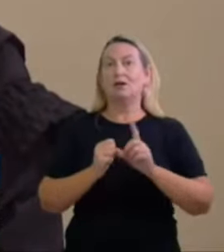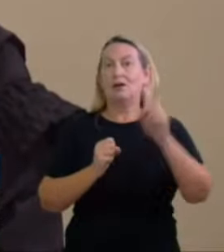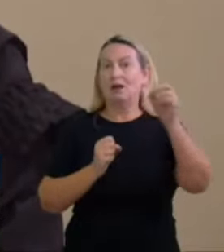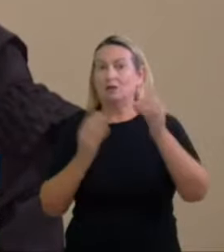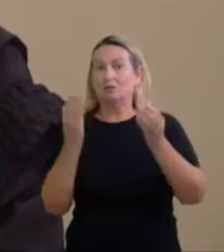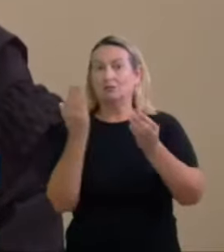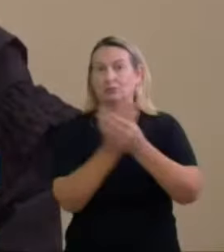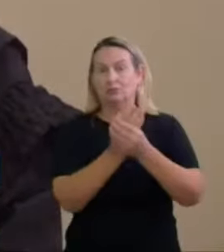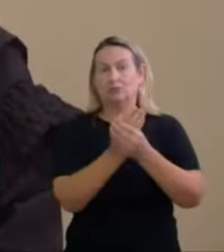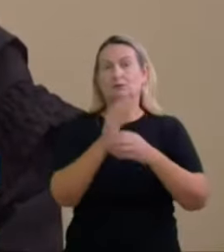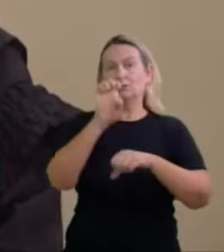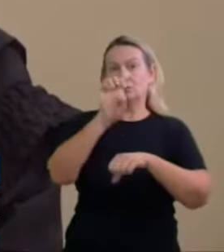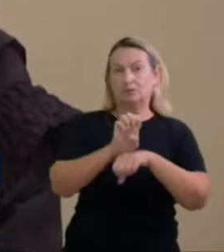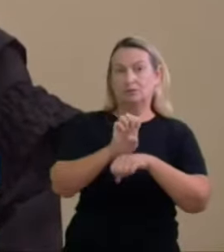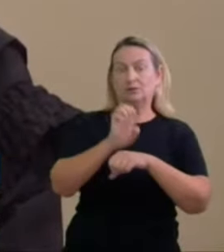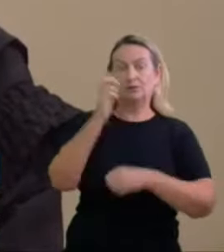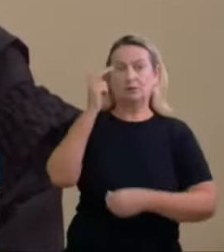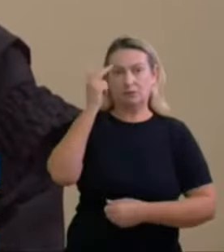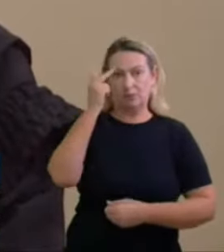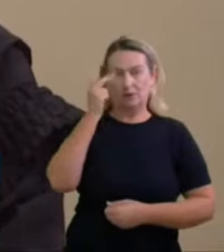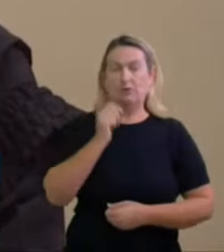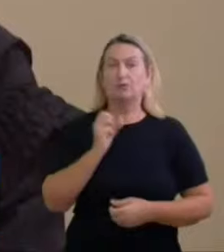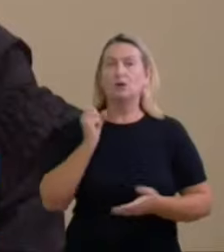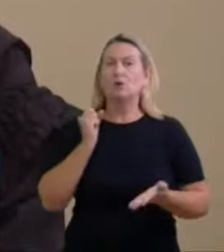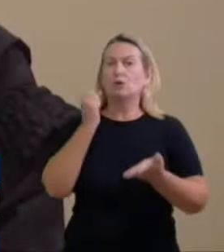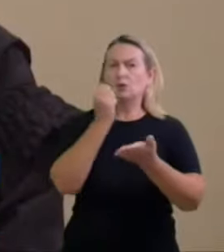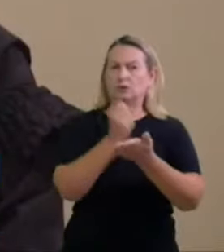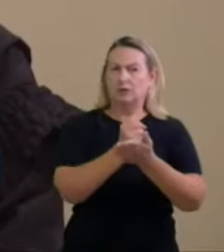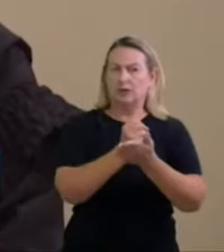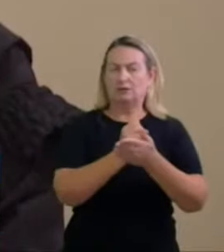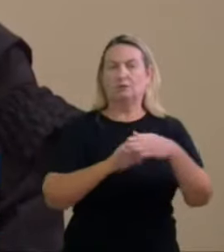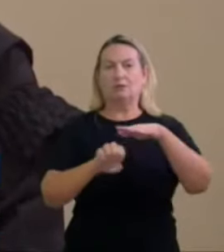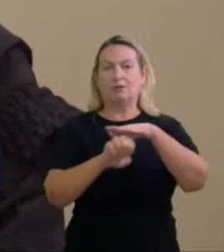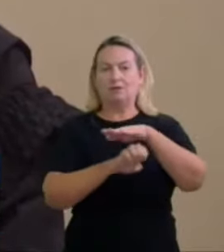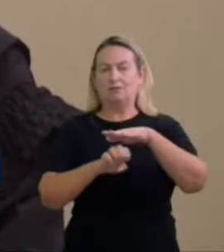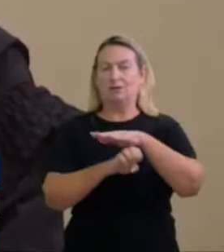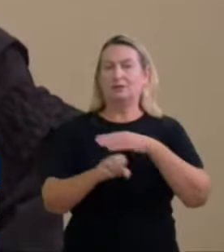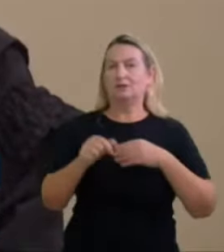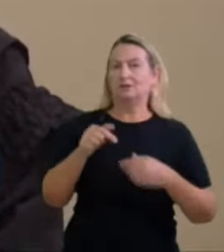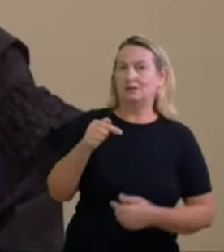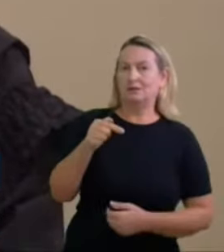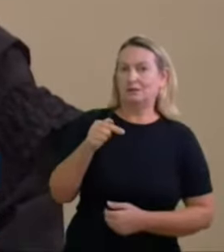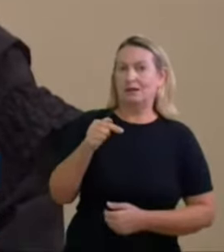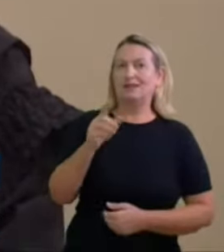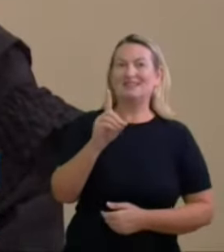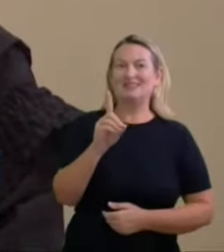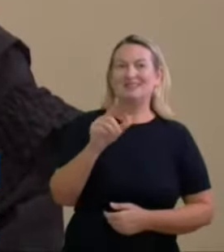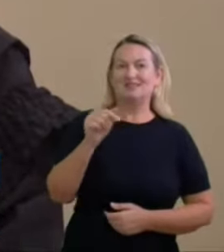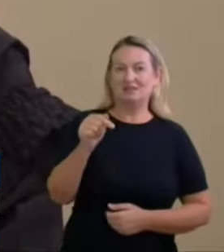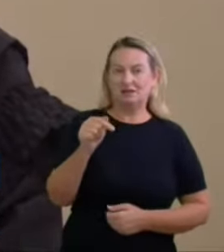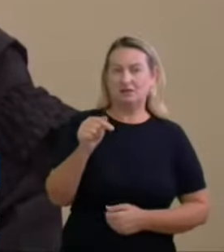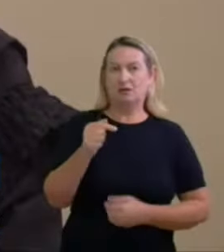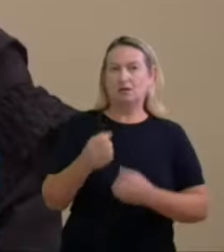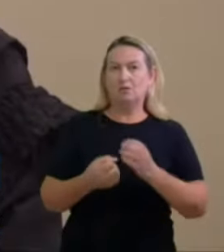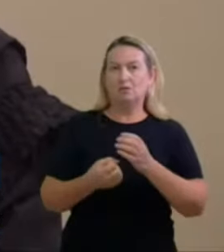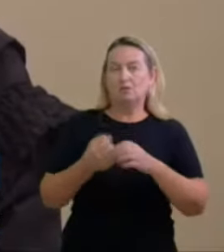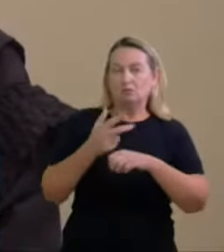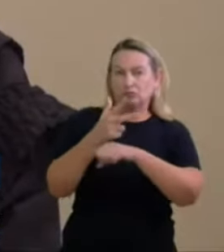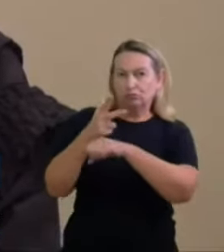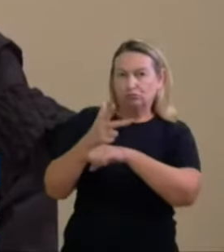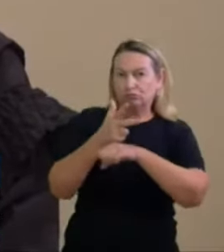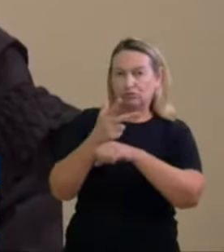e consta o contrato firmado entre a empresa D7 Produções cinematográficas e o partido podemos